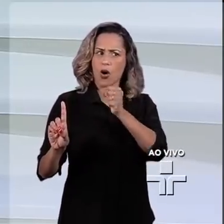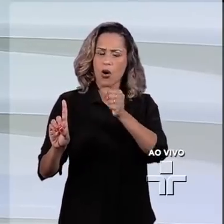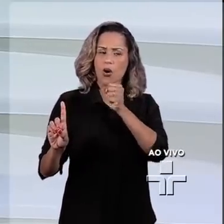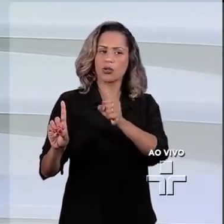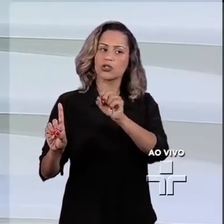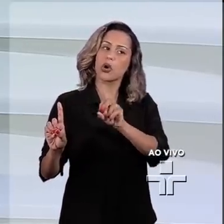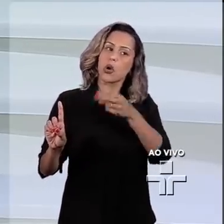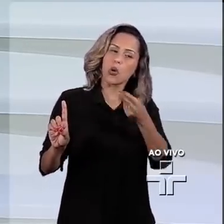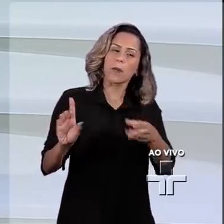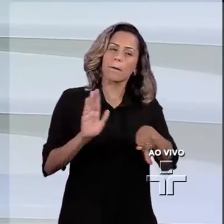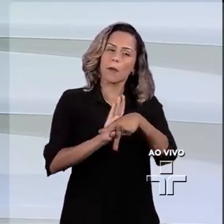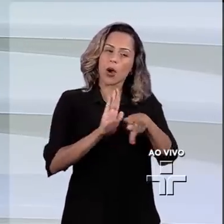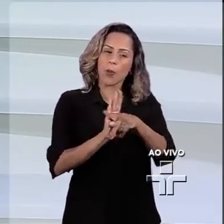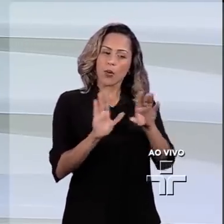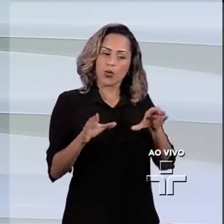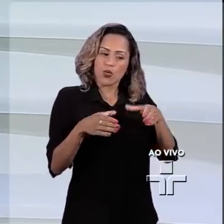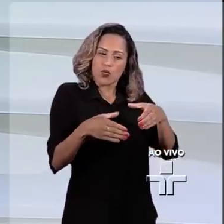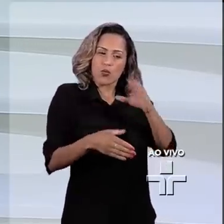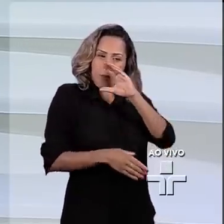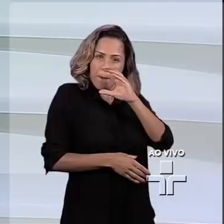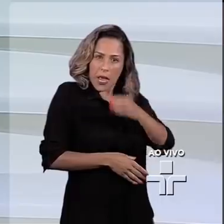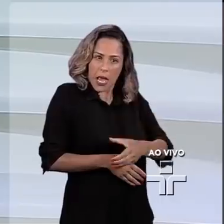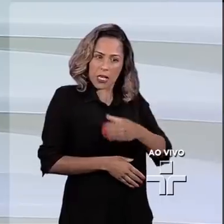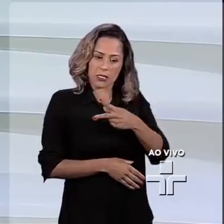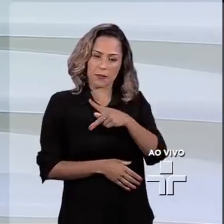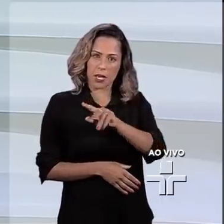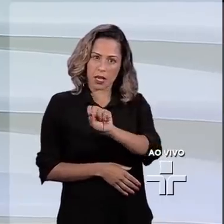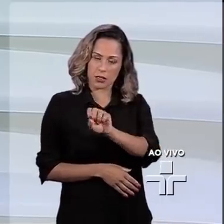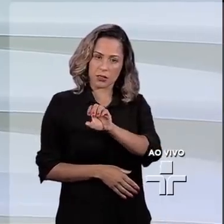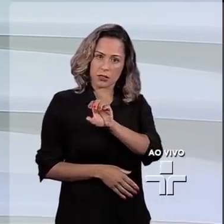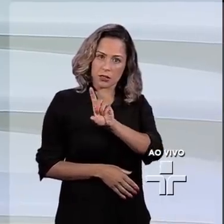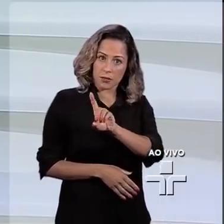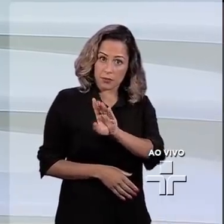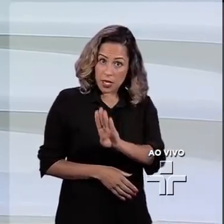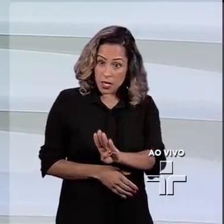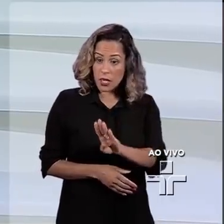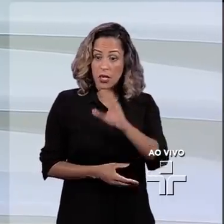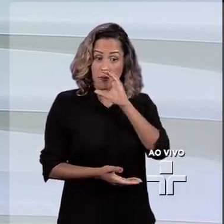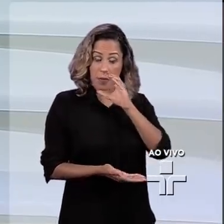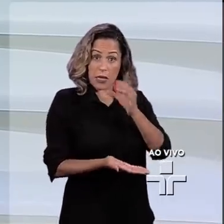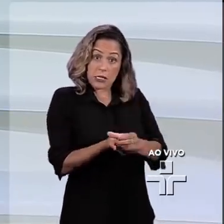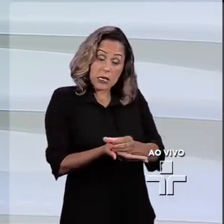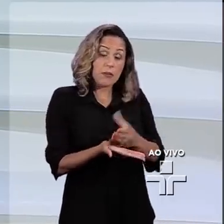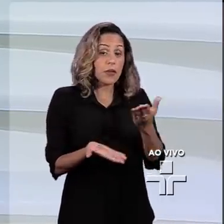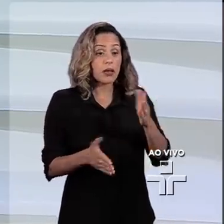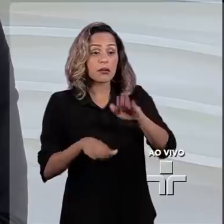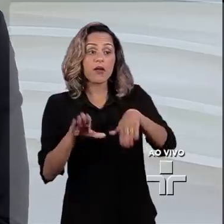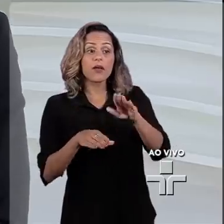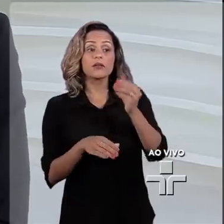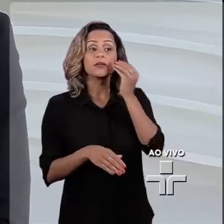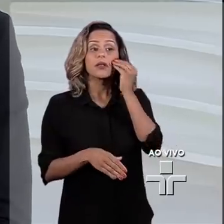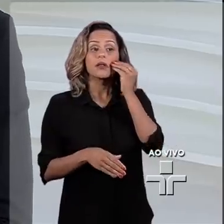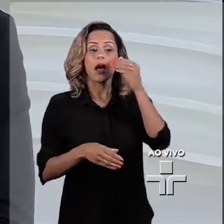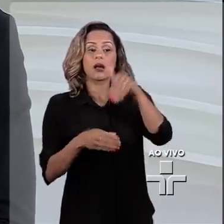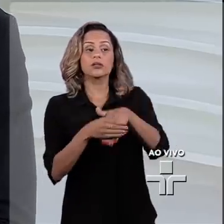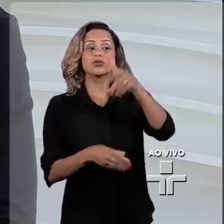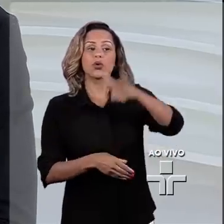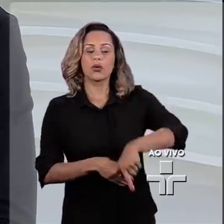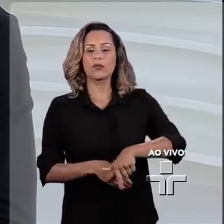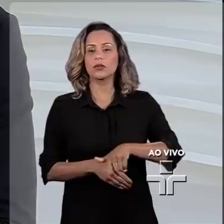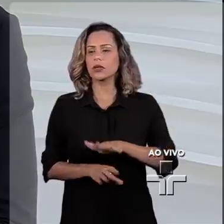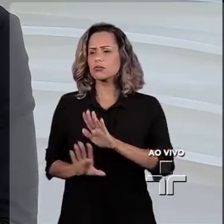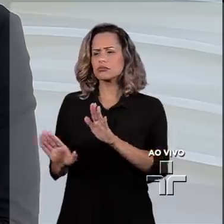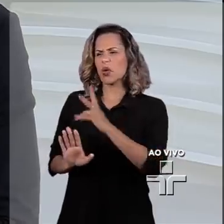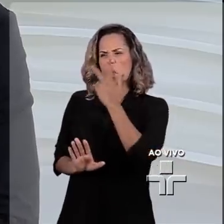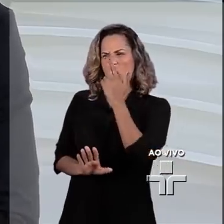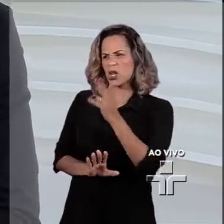questão mais interna do PSDB em se equilibrar com o poder que o Dória conseguiu com a eleição dele para o governo do Eu Estado? acho que não é nem uma coisa nem outra. Em